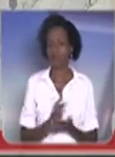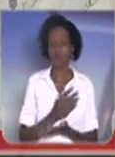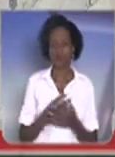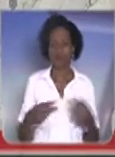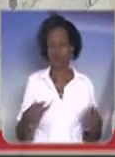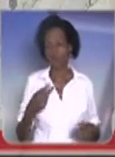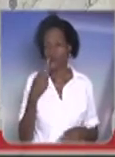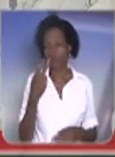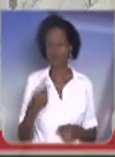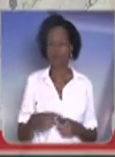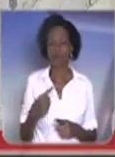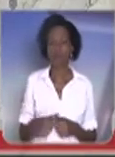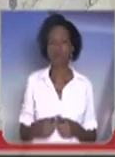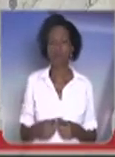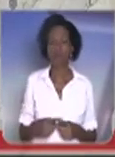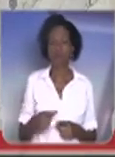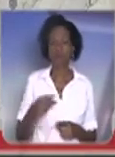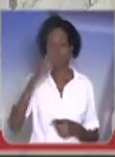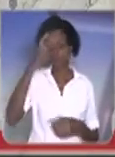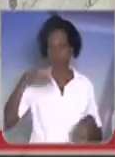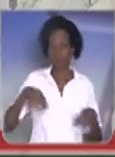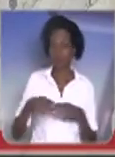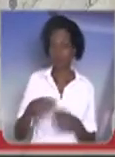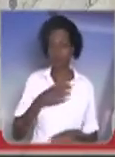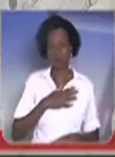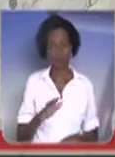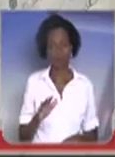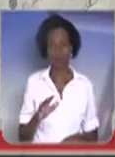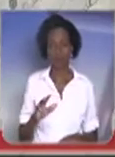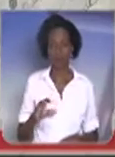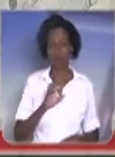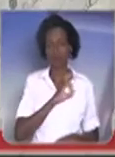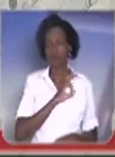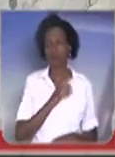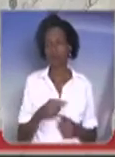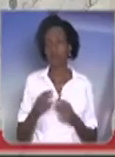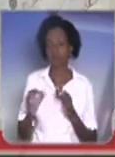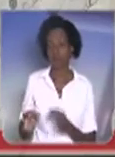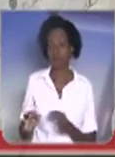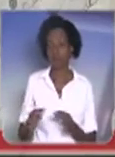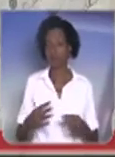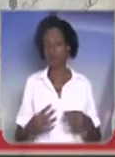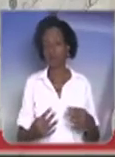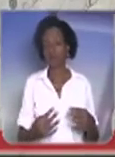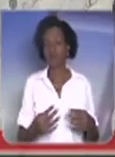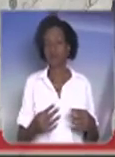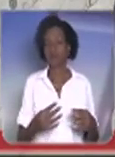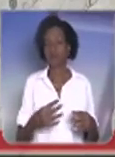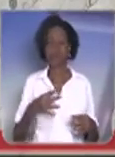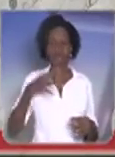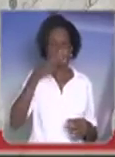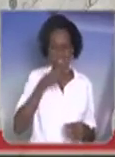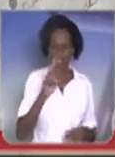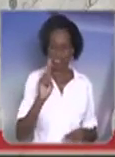falei, porque as pessoas que não gostam da gente, justamente porque a gente faz o certo, nos acusa de sermos